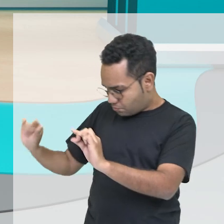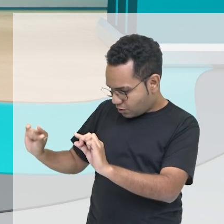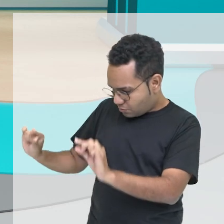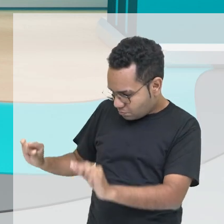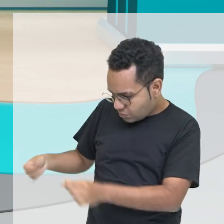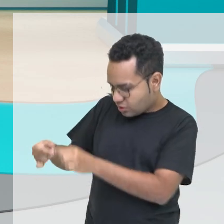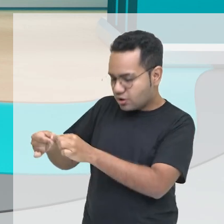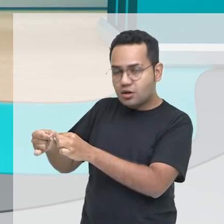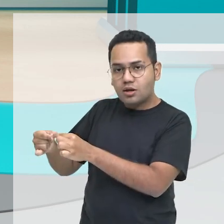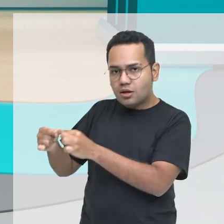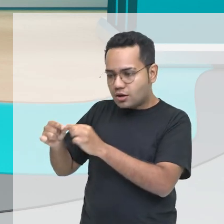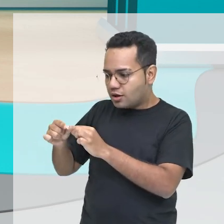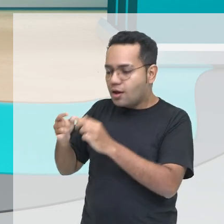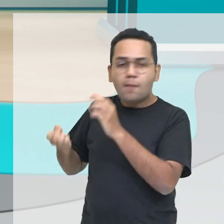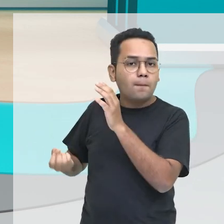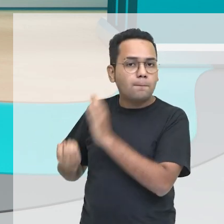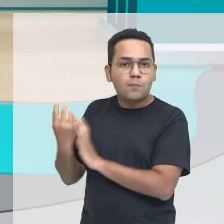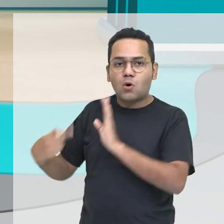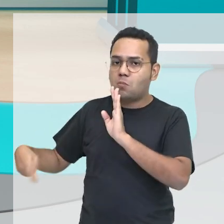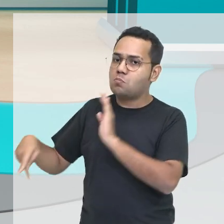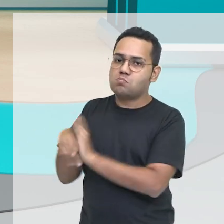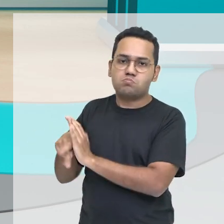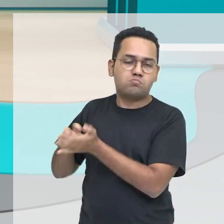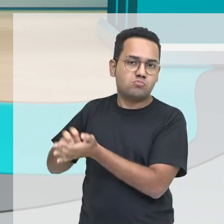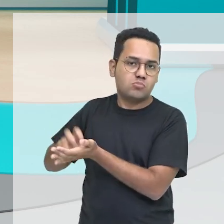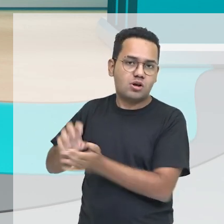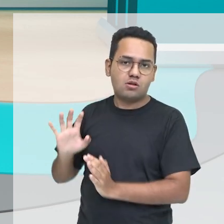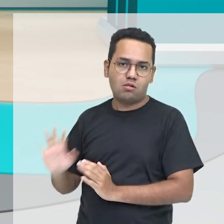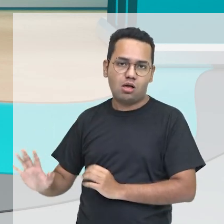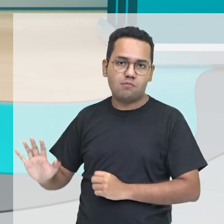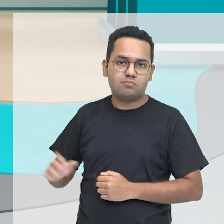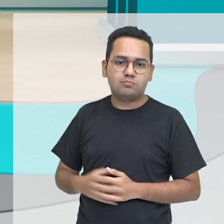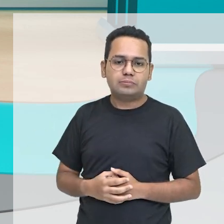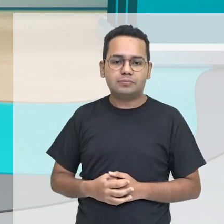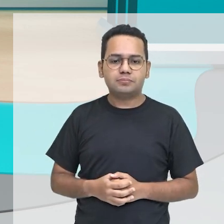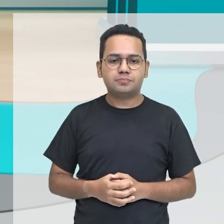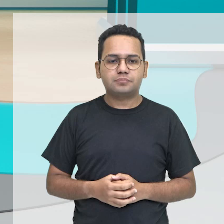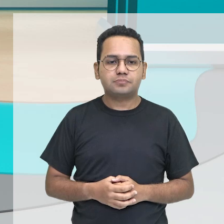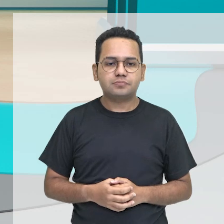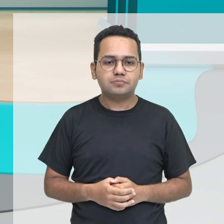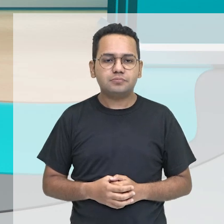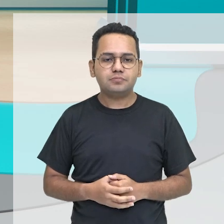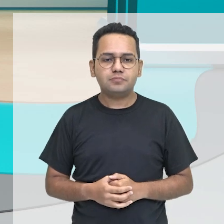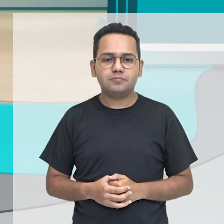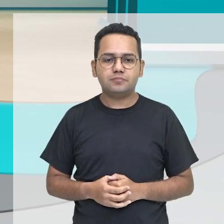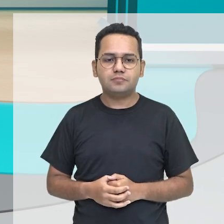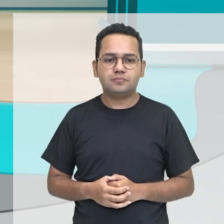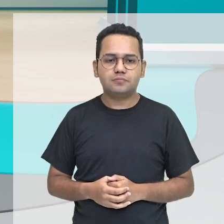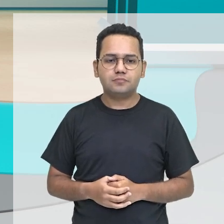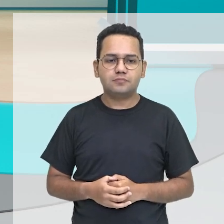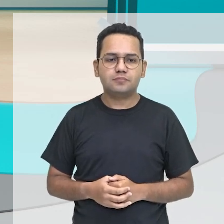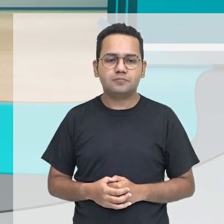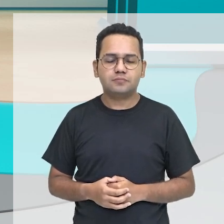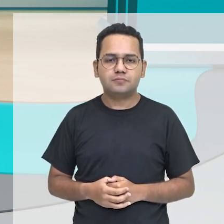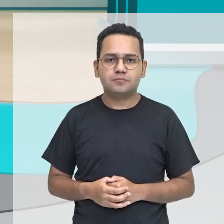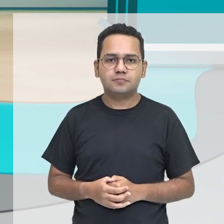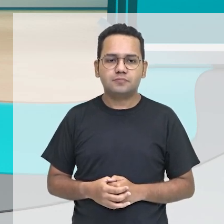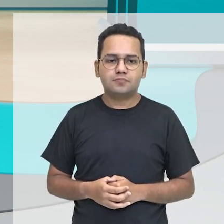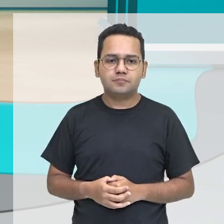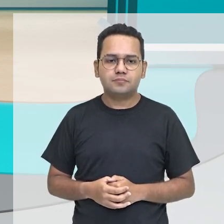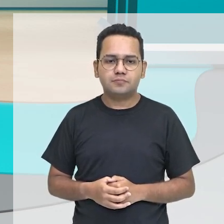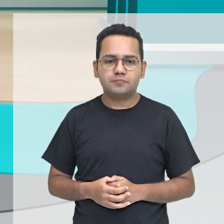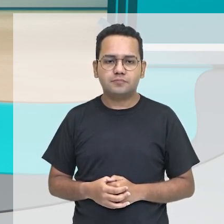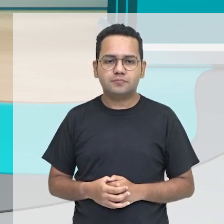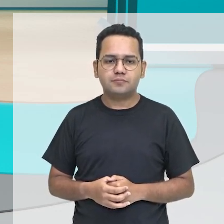e criou um vocabulário próprio, ok? E assim, muitos desses países